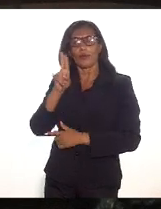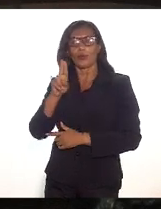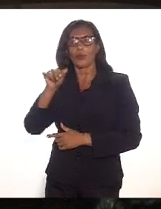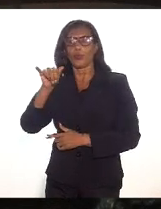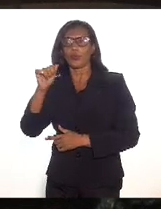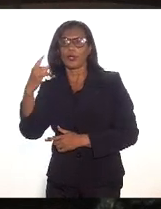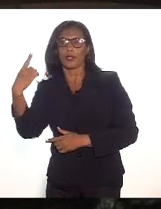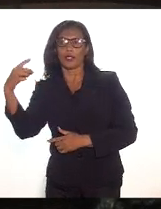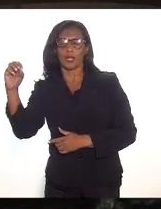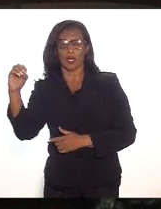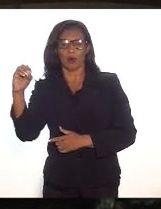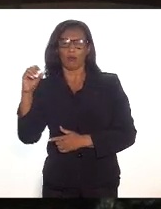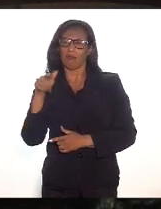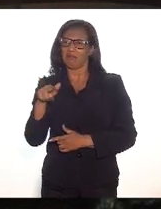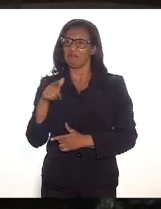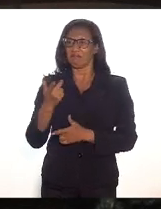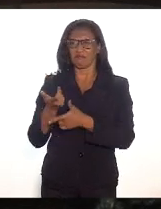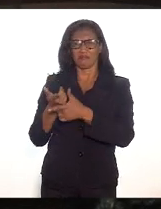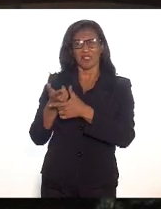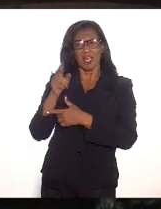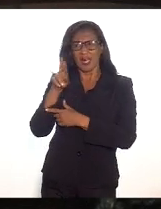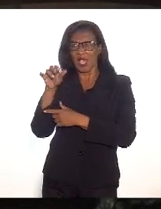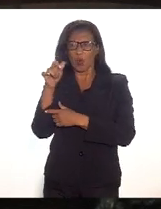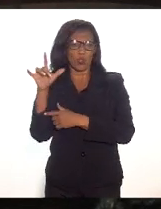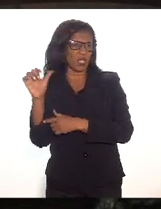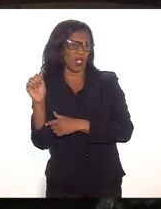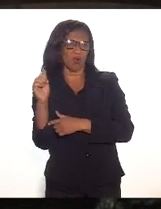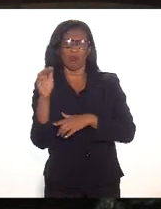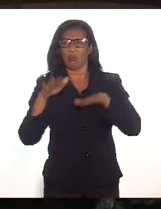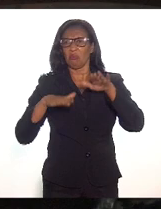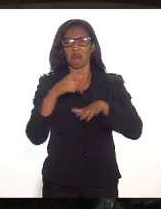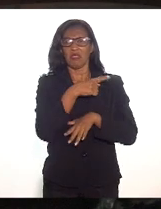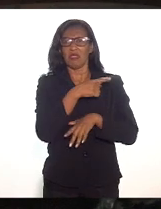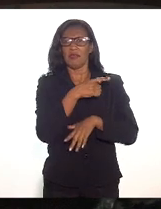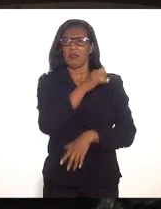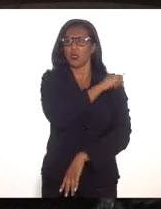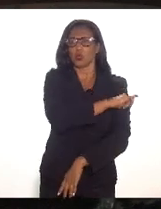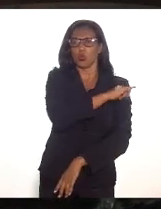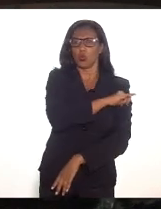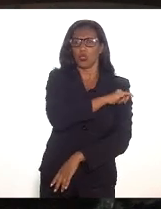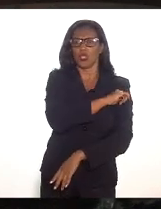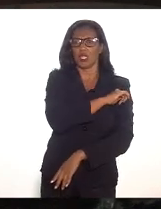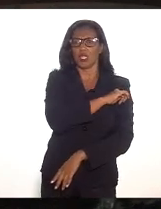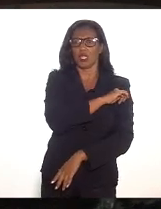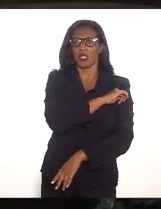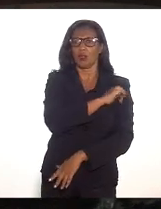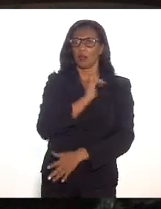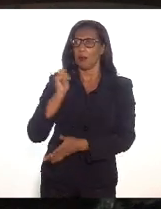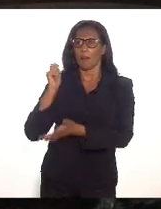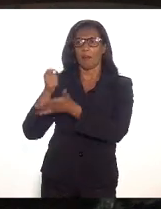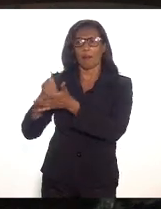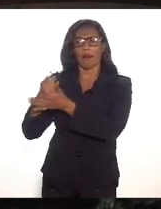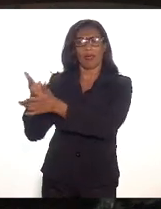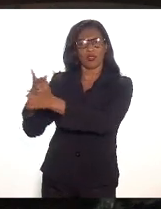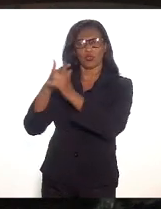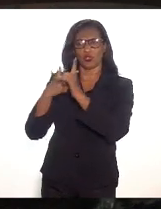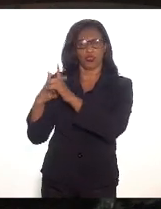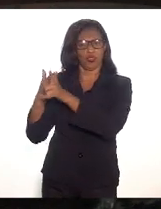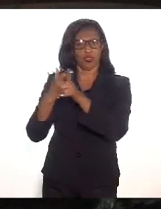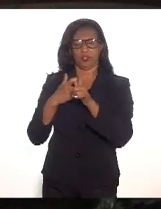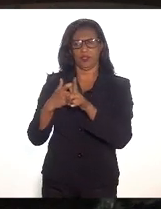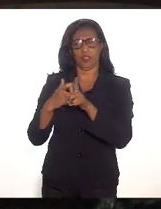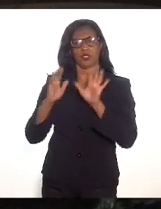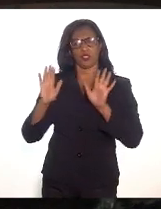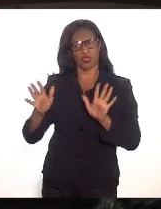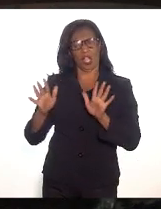esse endividamento não existe, a União não depende do Estado do Rio de Janeiro para manter suas contas em dias. Isso está mais